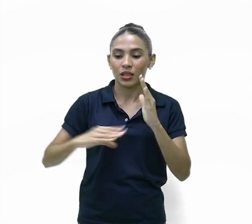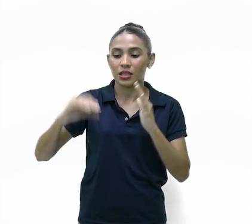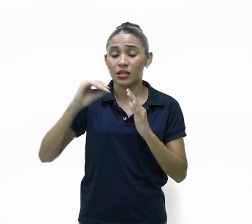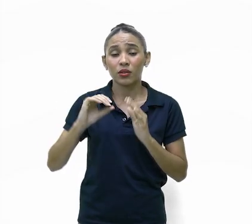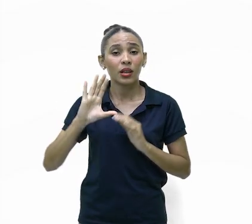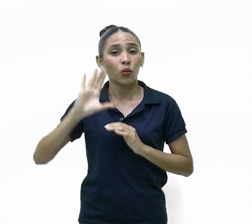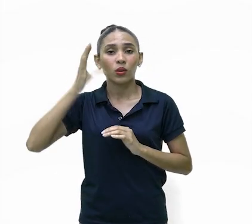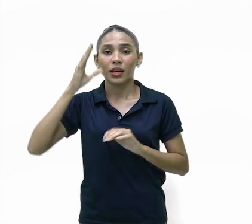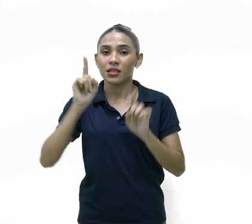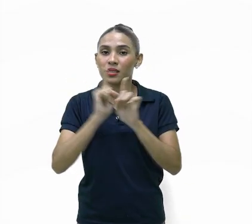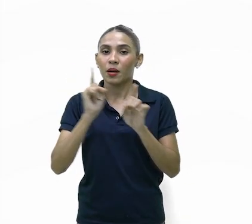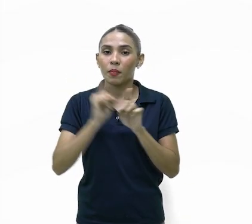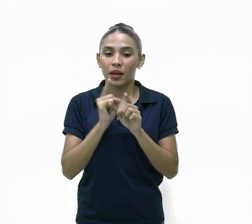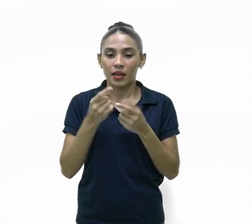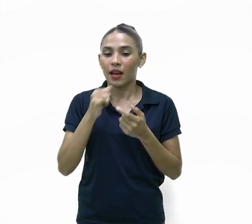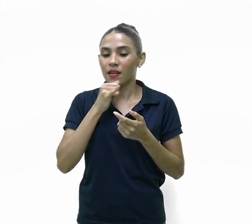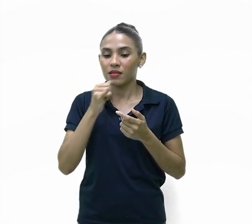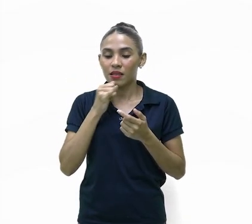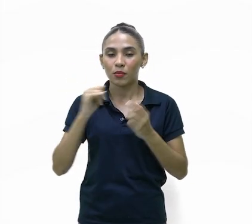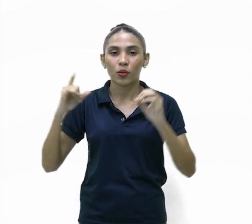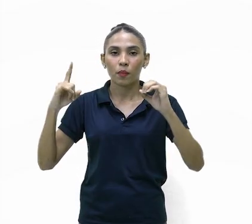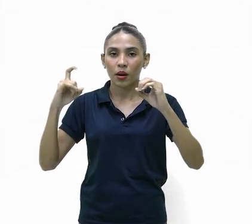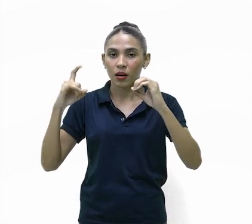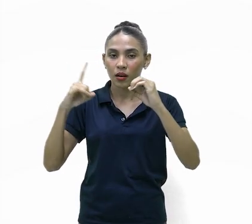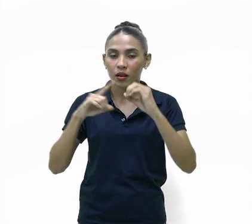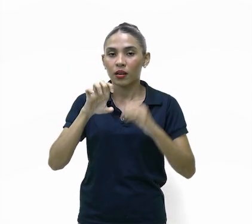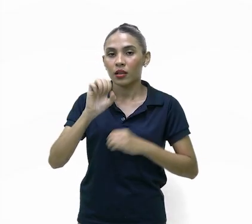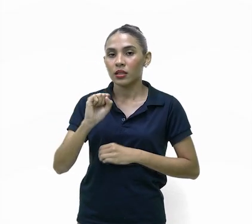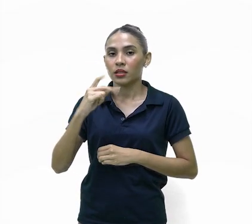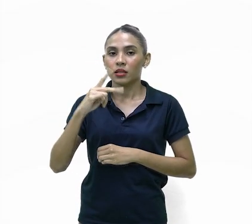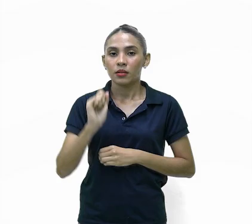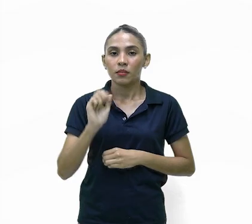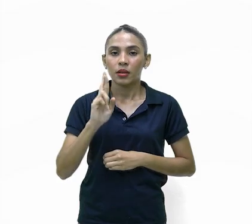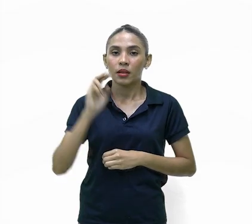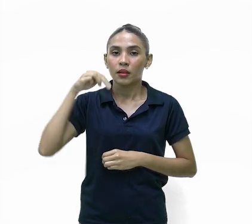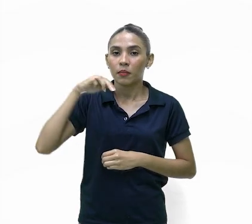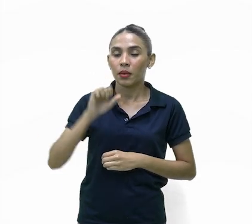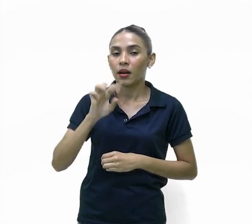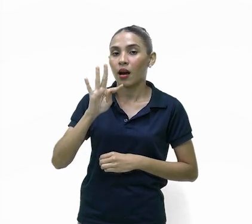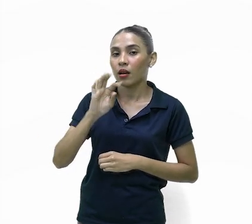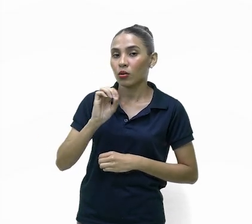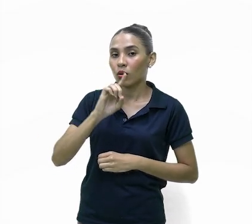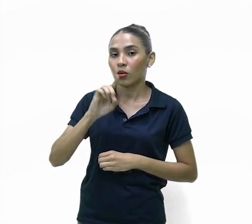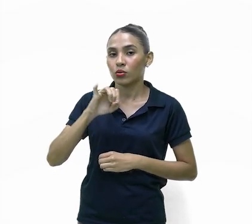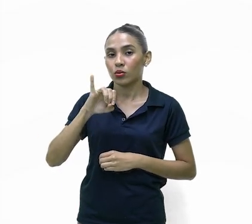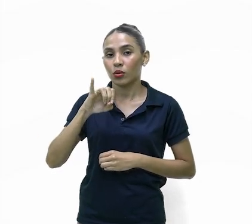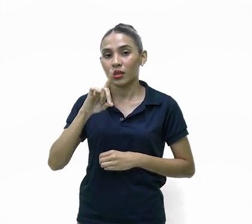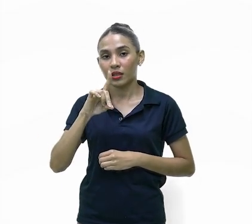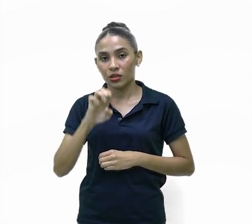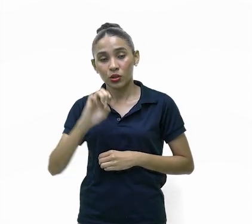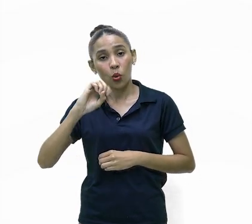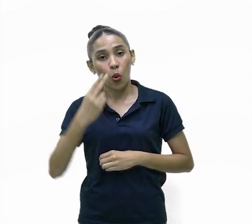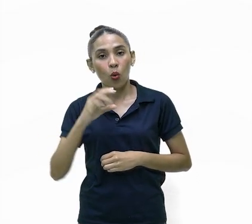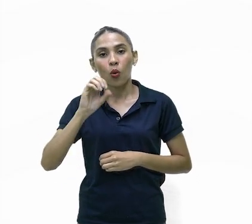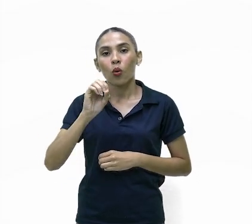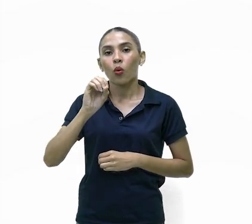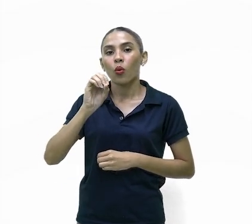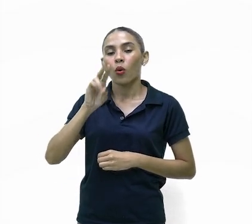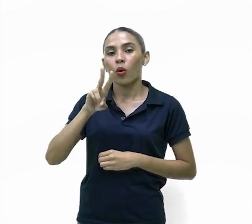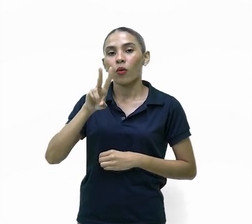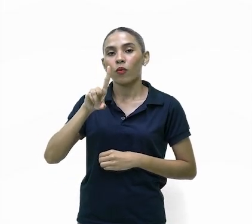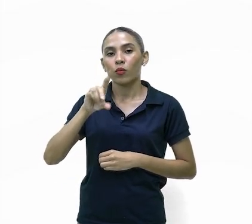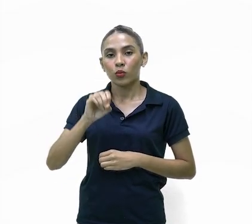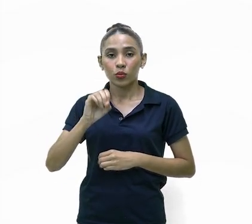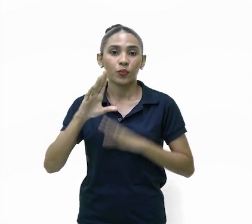que ocorrem durante a formação dos espermatozoides ou óvulos, ou também podem ocorrer alterações durante